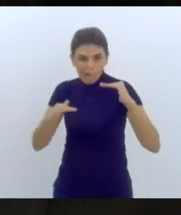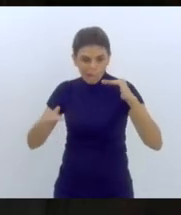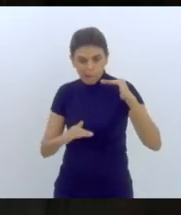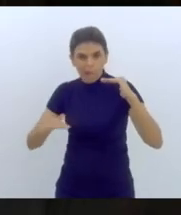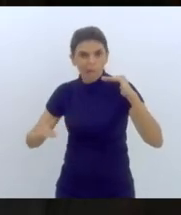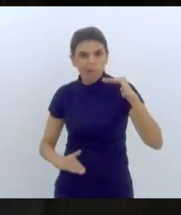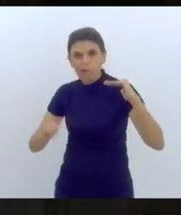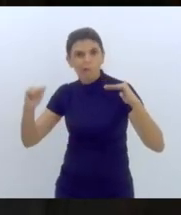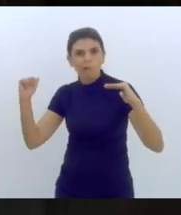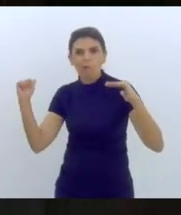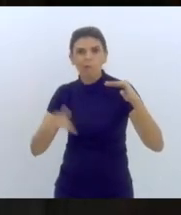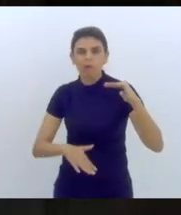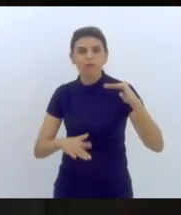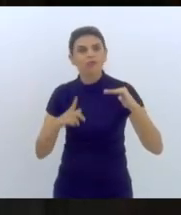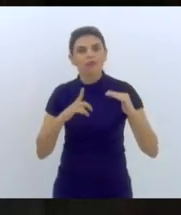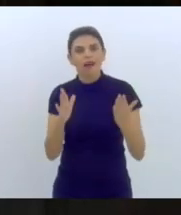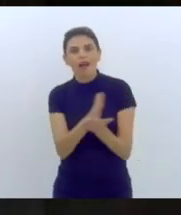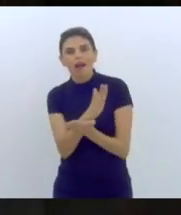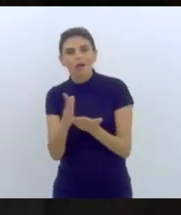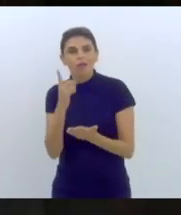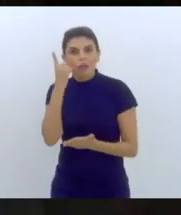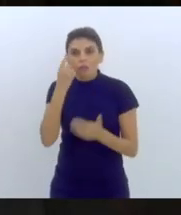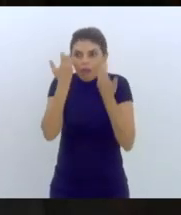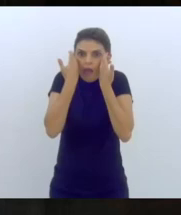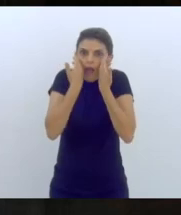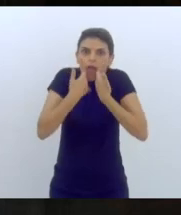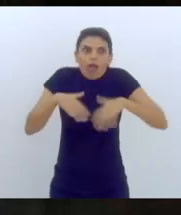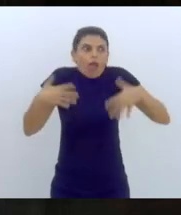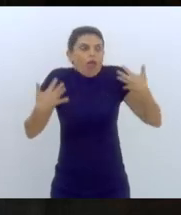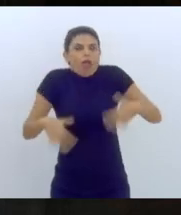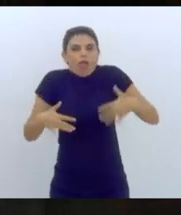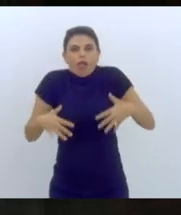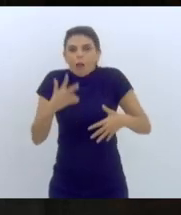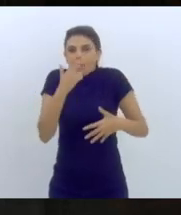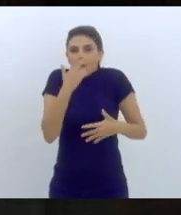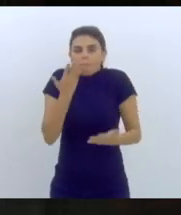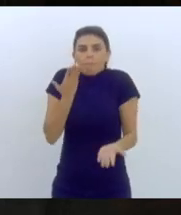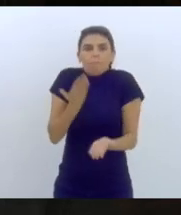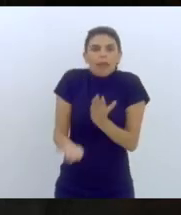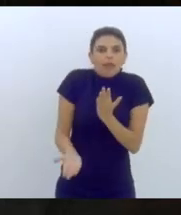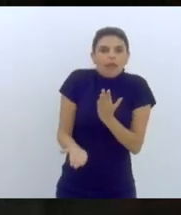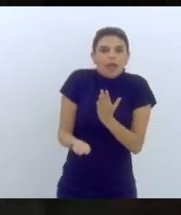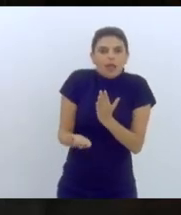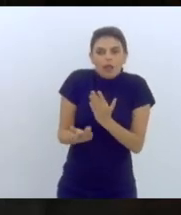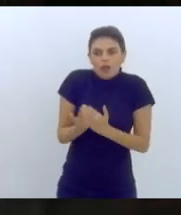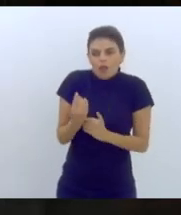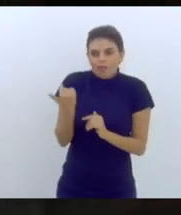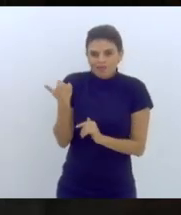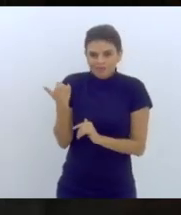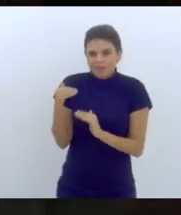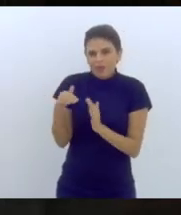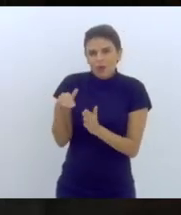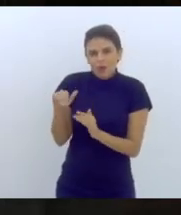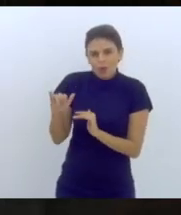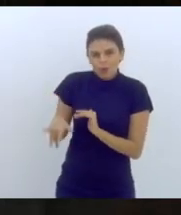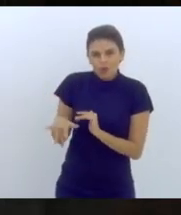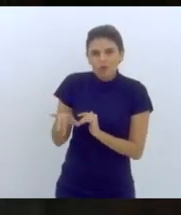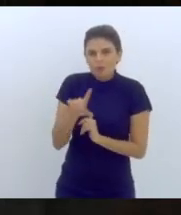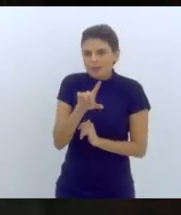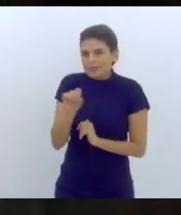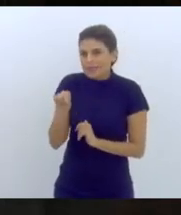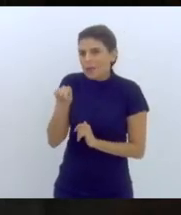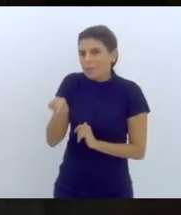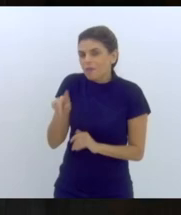eu falei, tem deputado desesperado. Perdeu 100 mil votos na última eleição, quer se reconectar com o